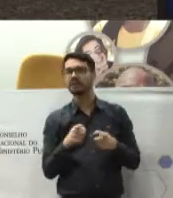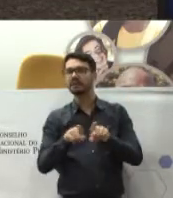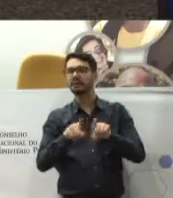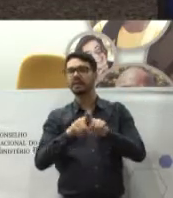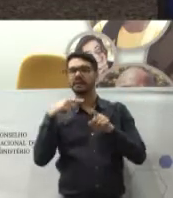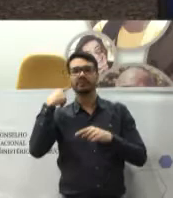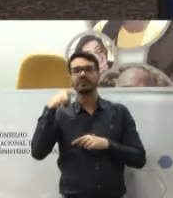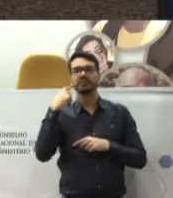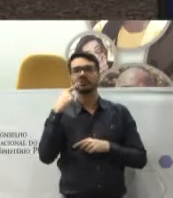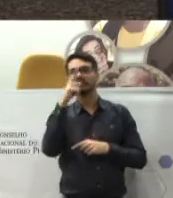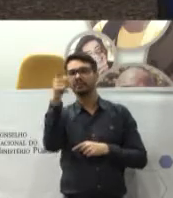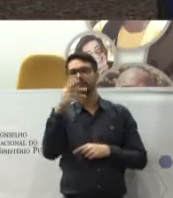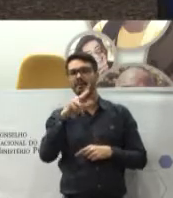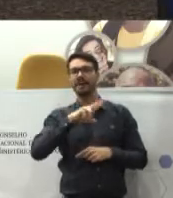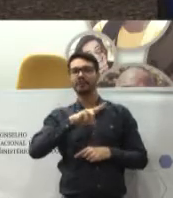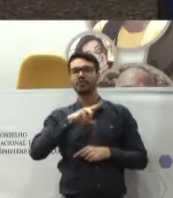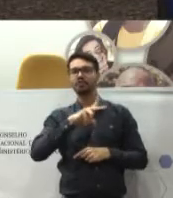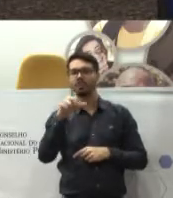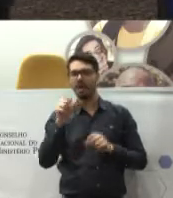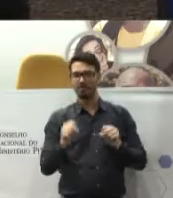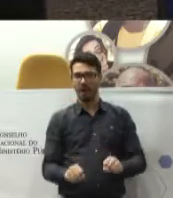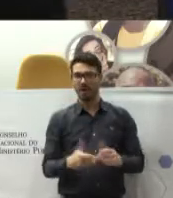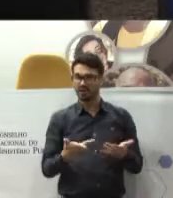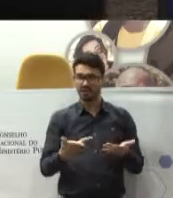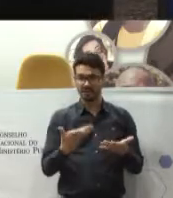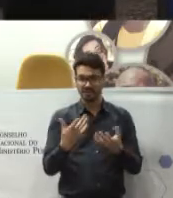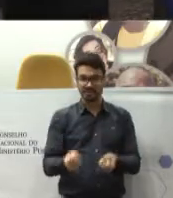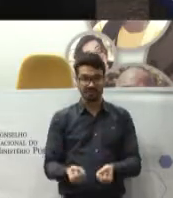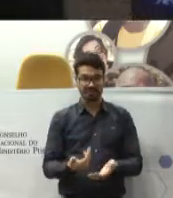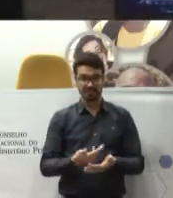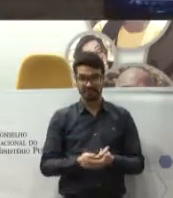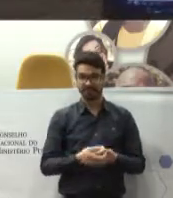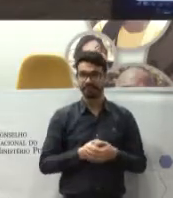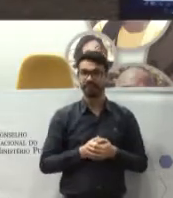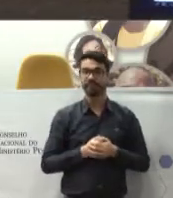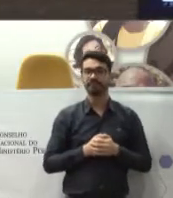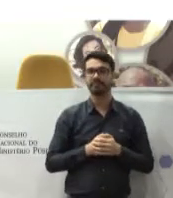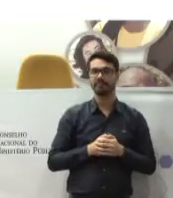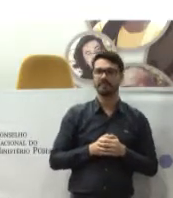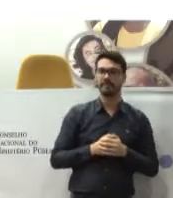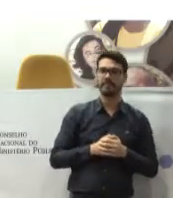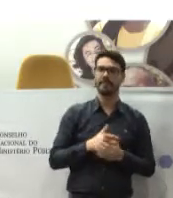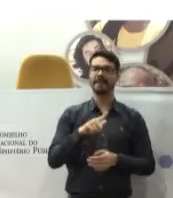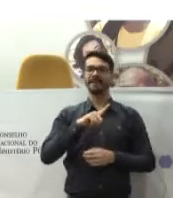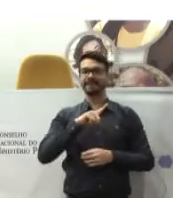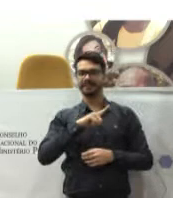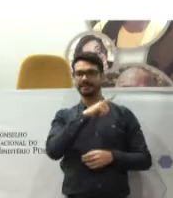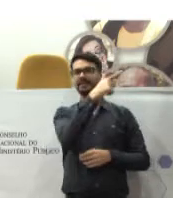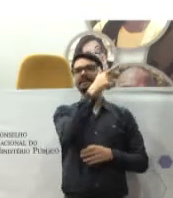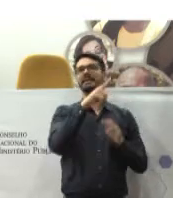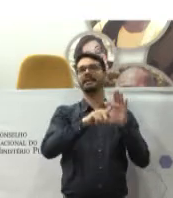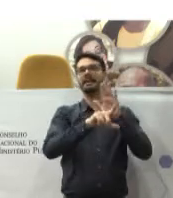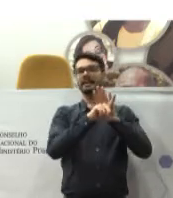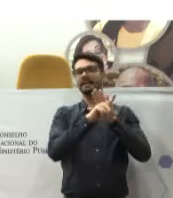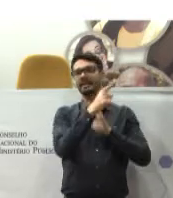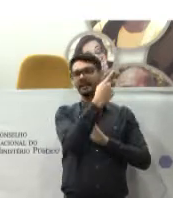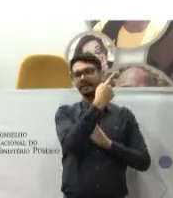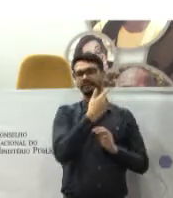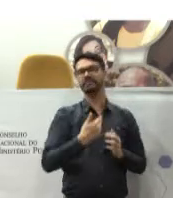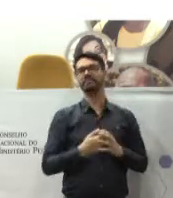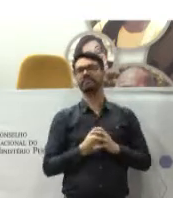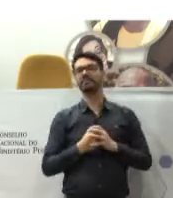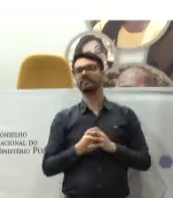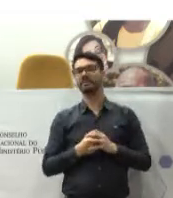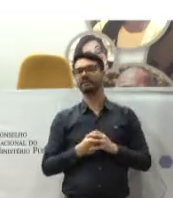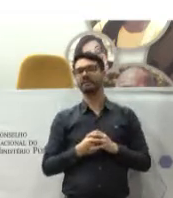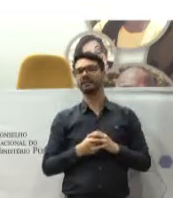também aquela decisão? Nós temos, sim, a lei de introdução ao nome de direito brasileiro. A